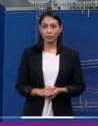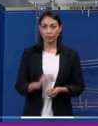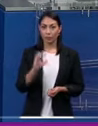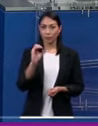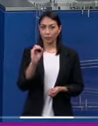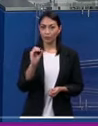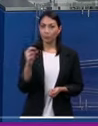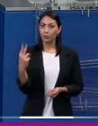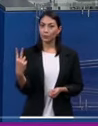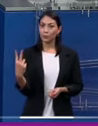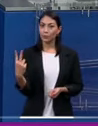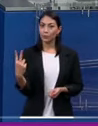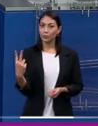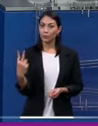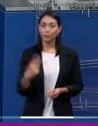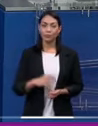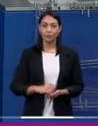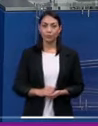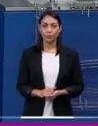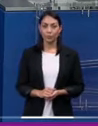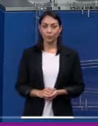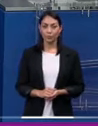Número 02.